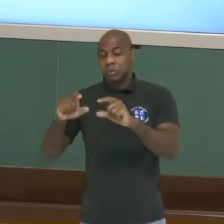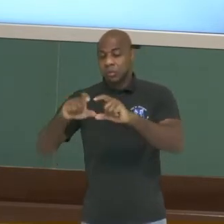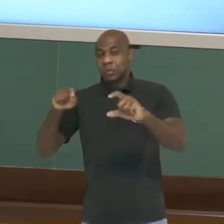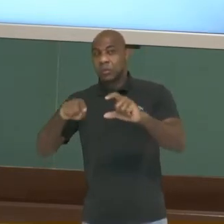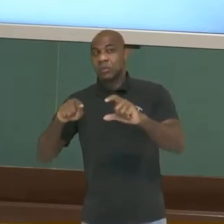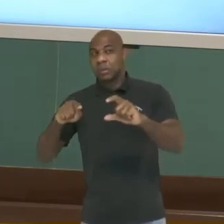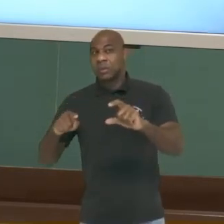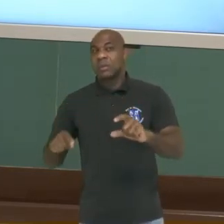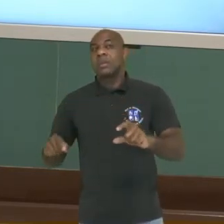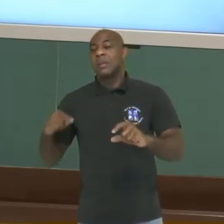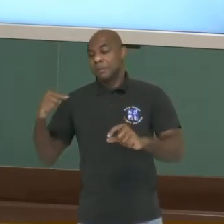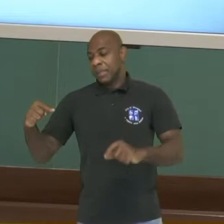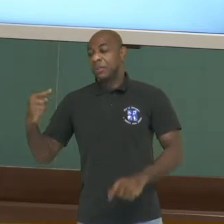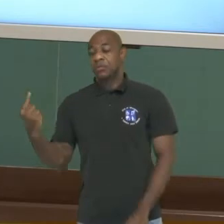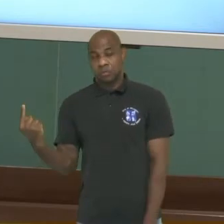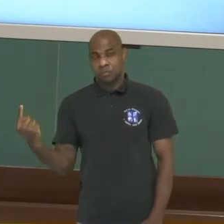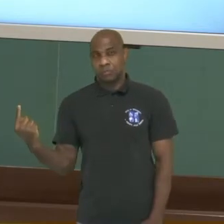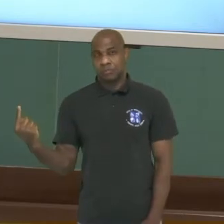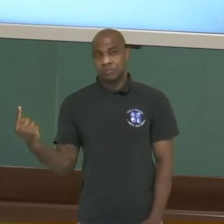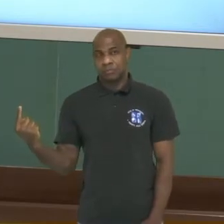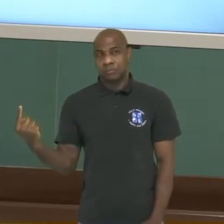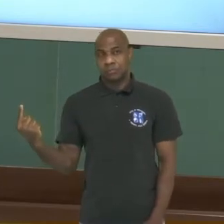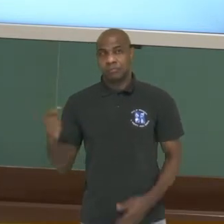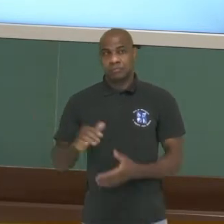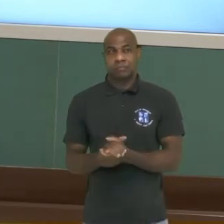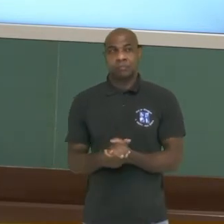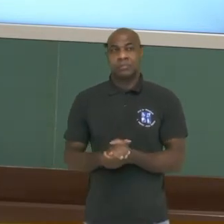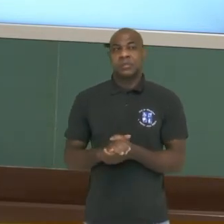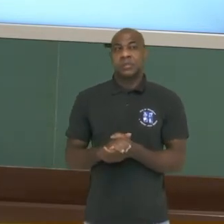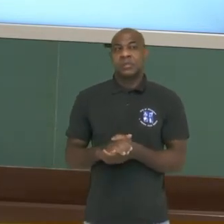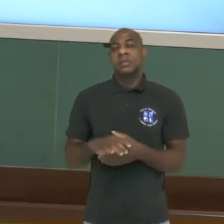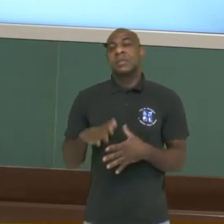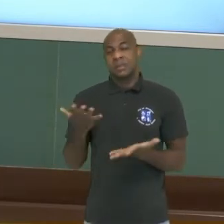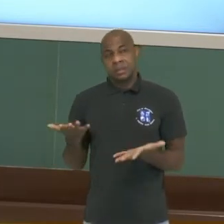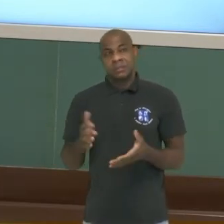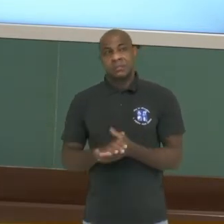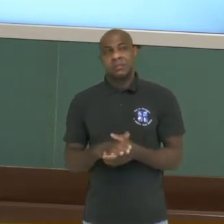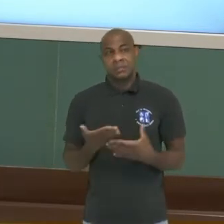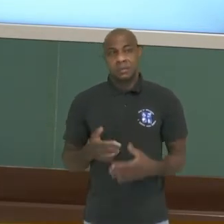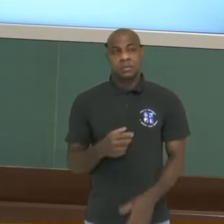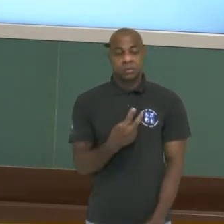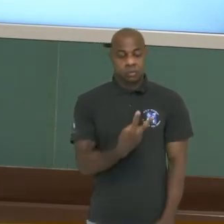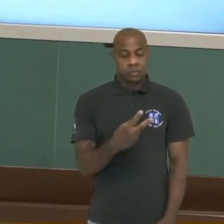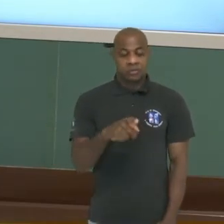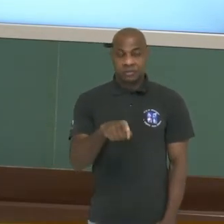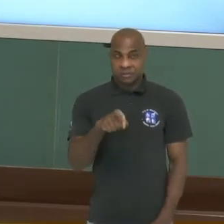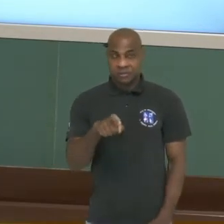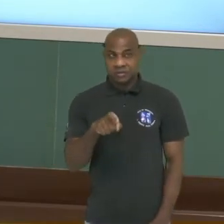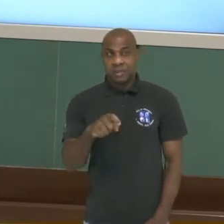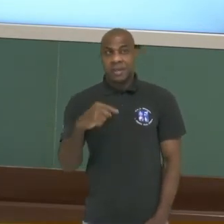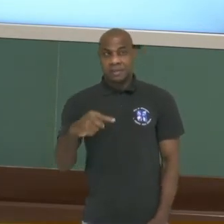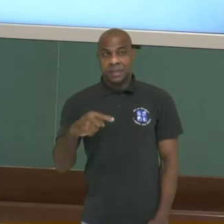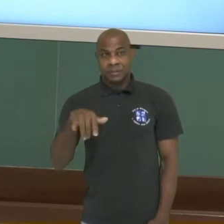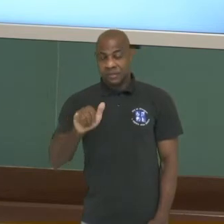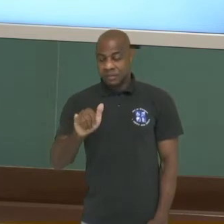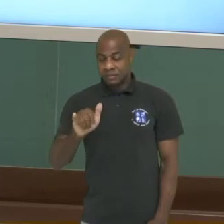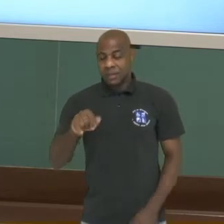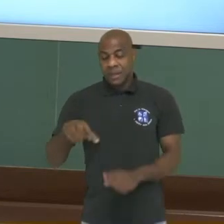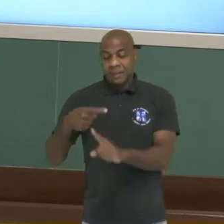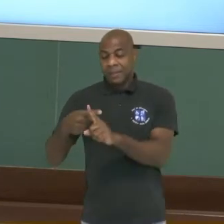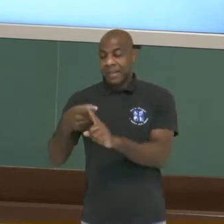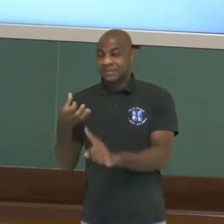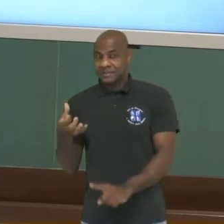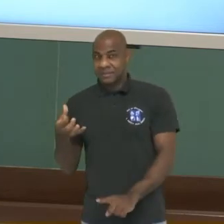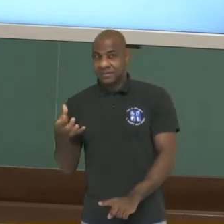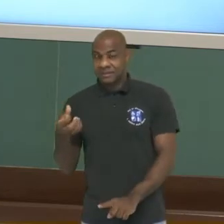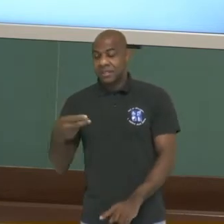equação por menos 1. Quando a gente multiplicou toda a equação por menos 1, ficou 2x menos y mais